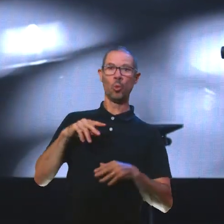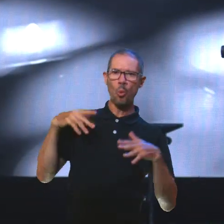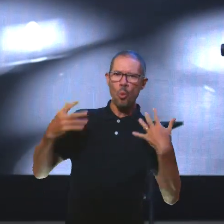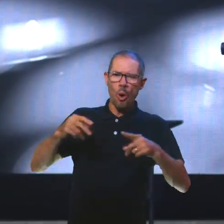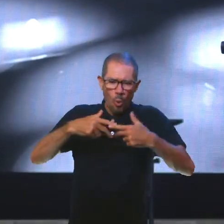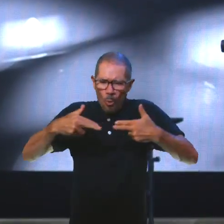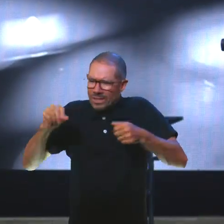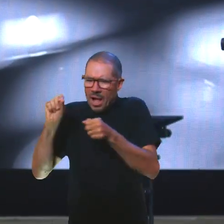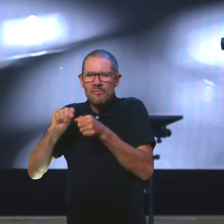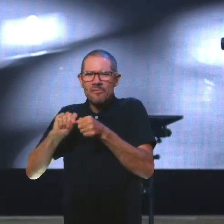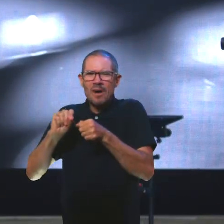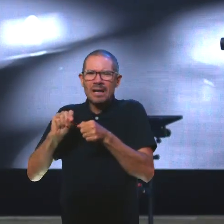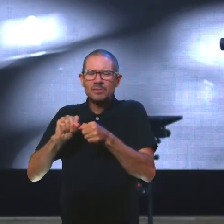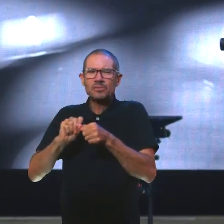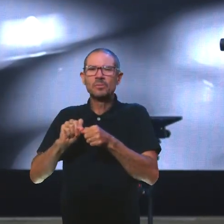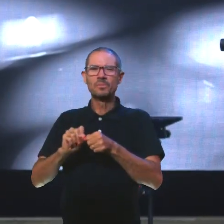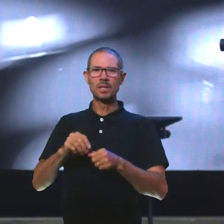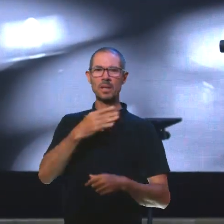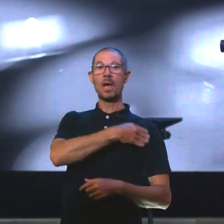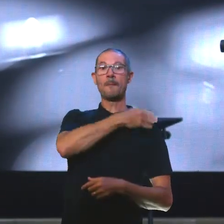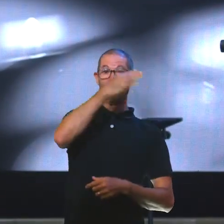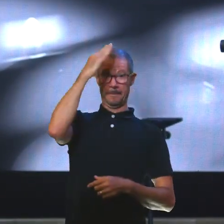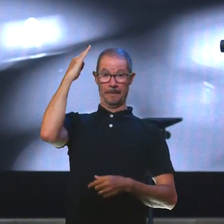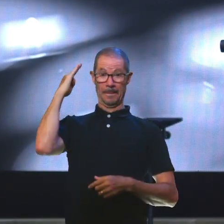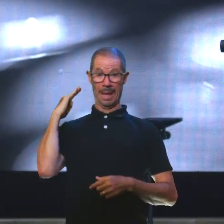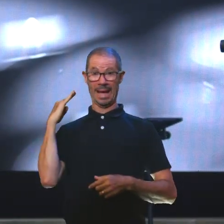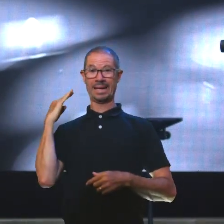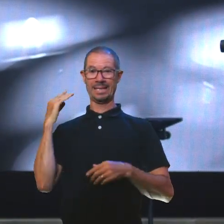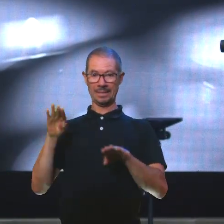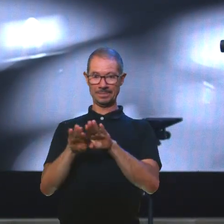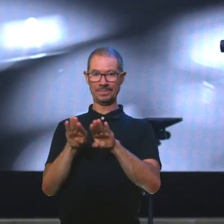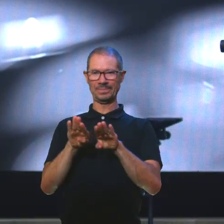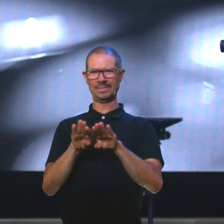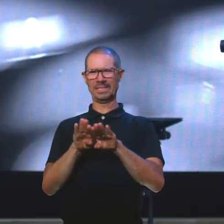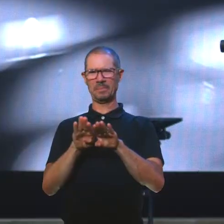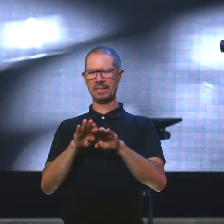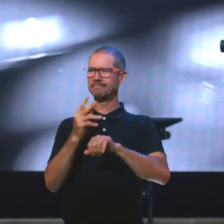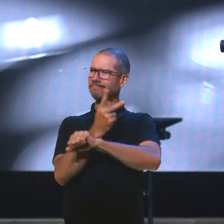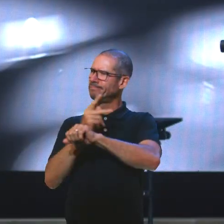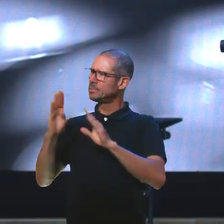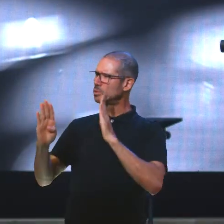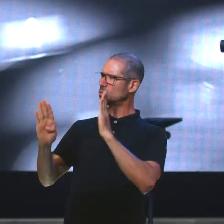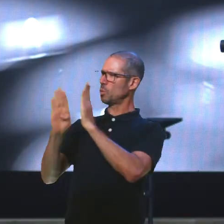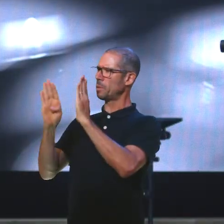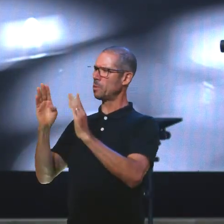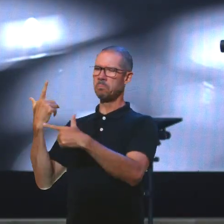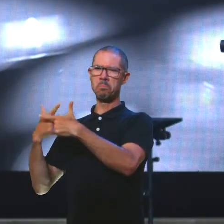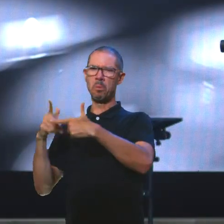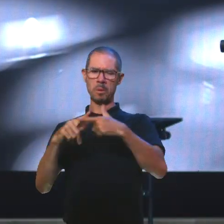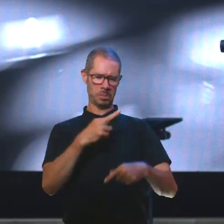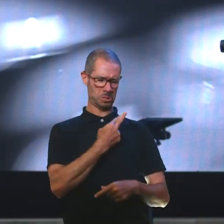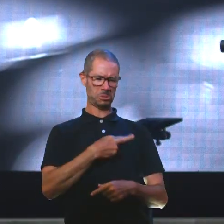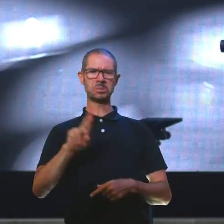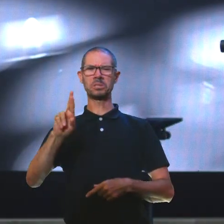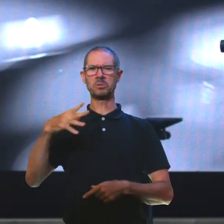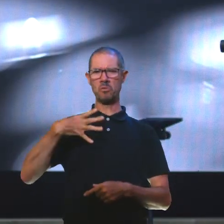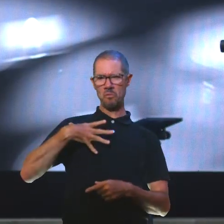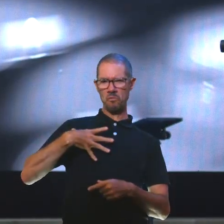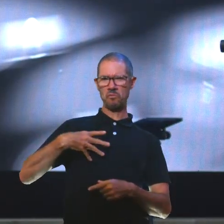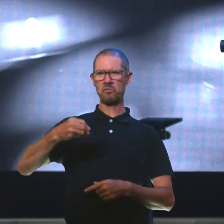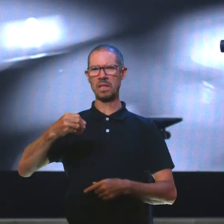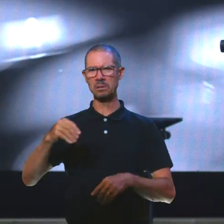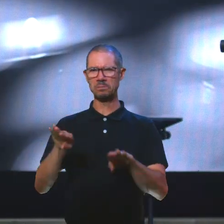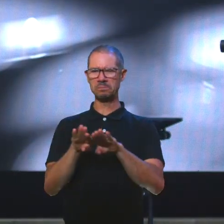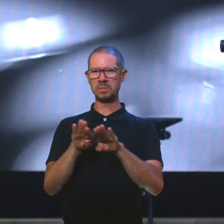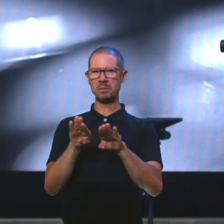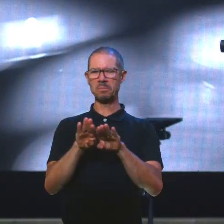coisa faço. Maria de Betânia descobriu apenas uma coisa era necessária. O problema da religiosidade e do filho que